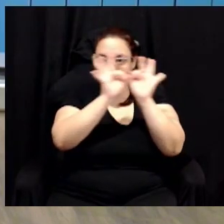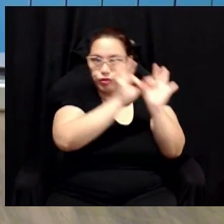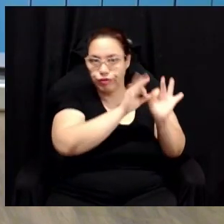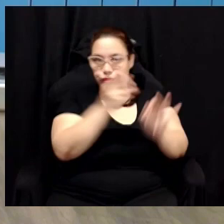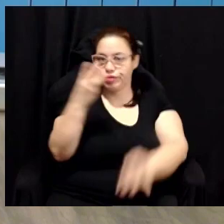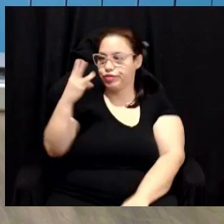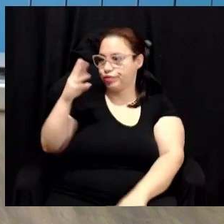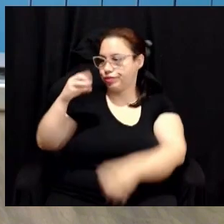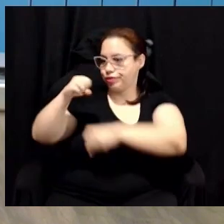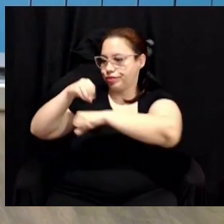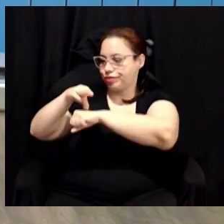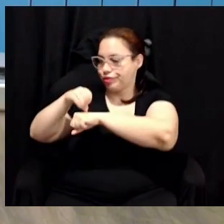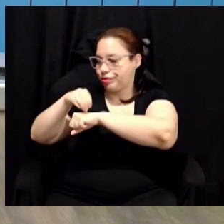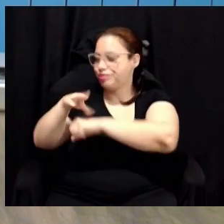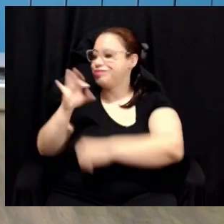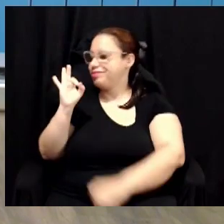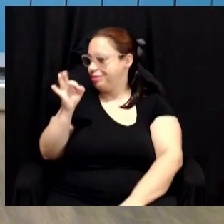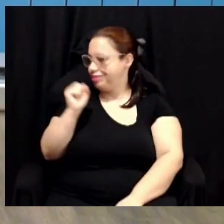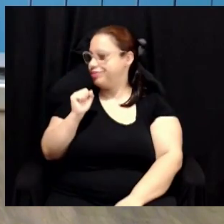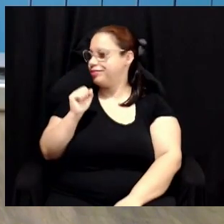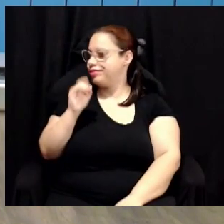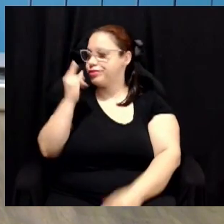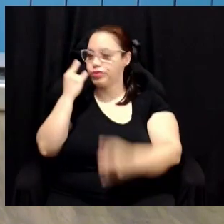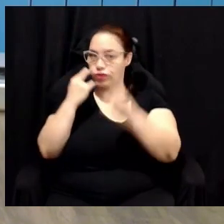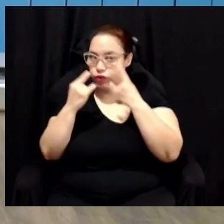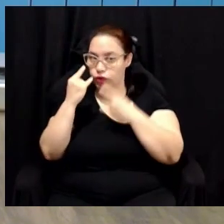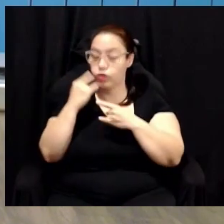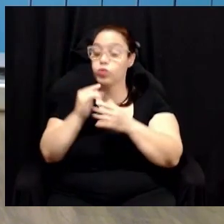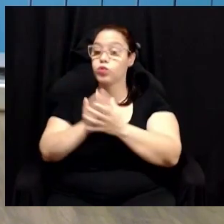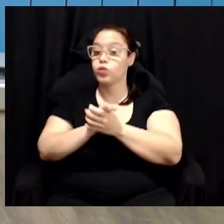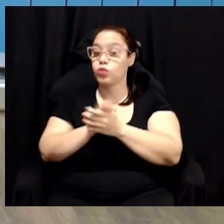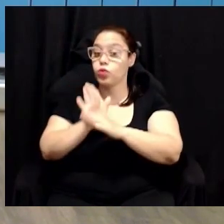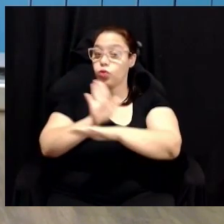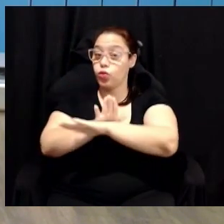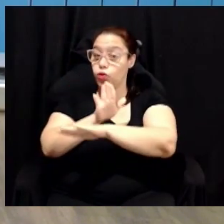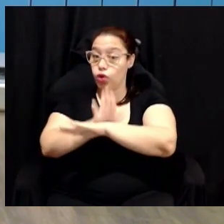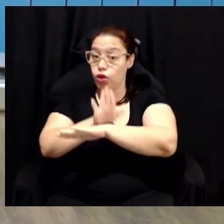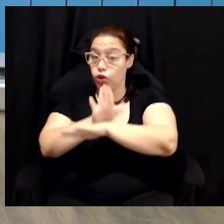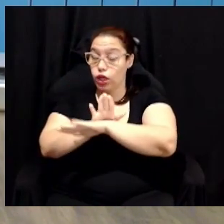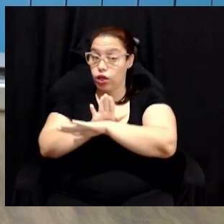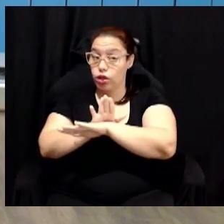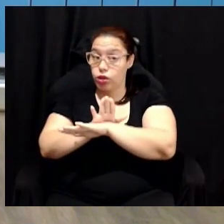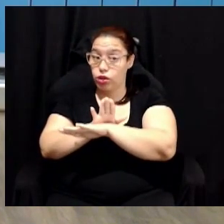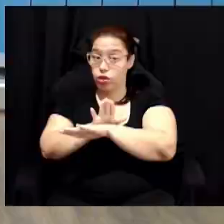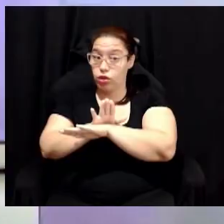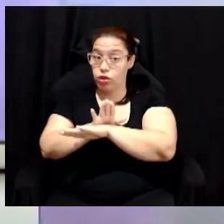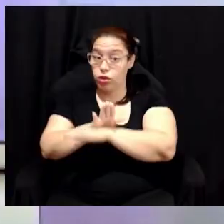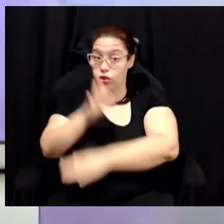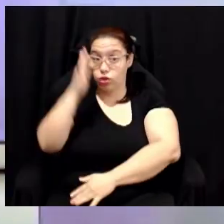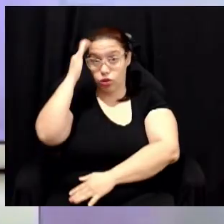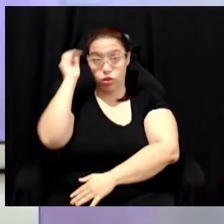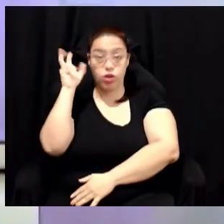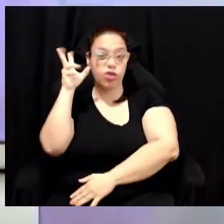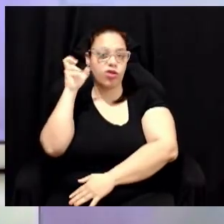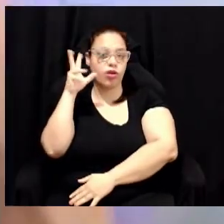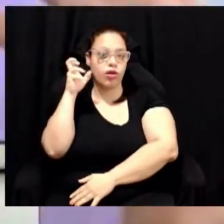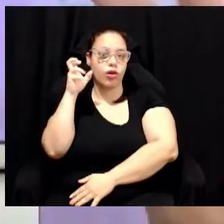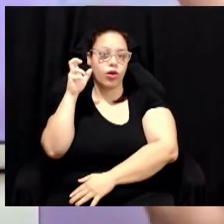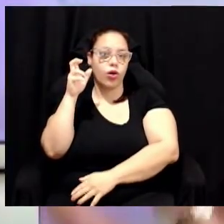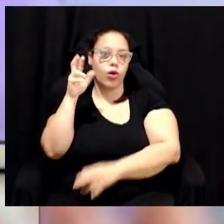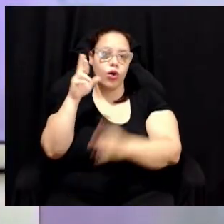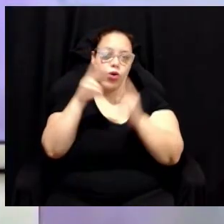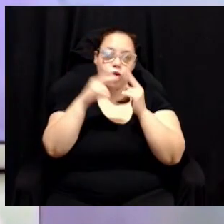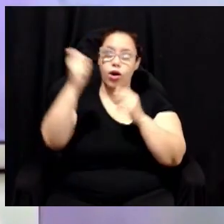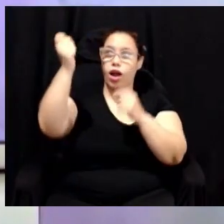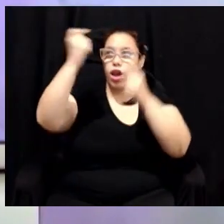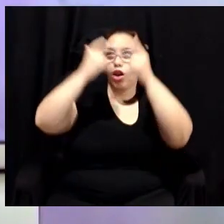3 dicas bem interessantes e que vai ajudar muito nisso. Que talvez você já deve ter ouvido falar assim, diminuir as